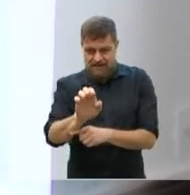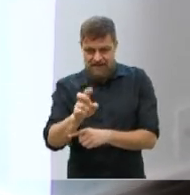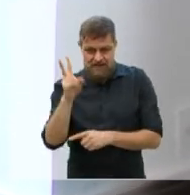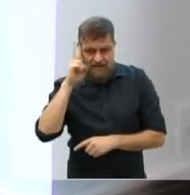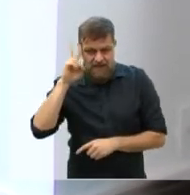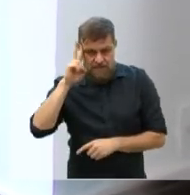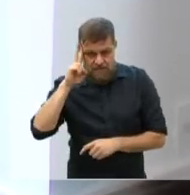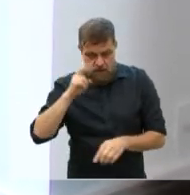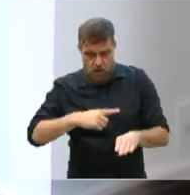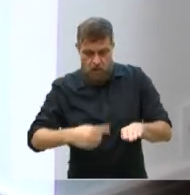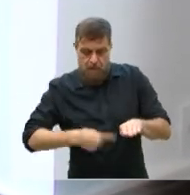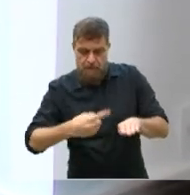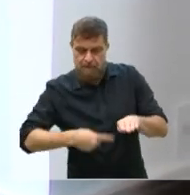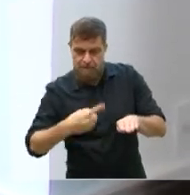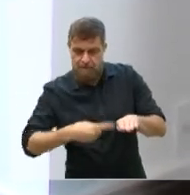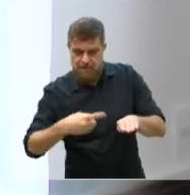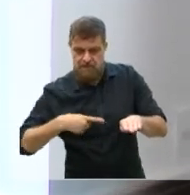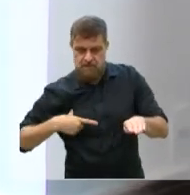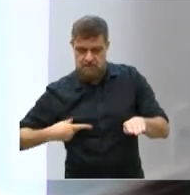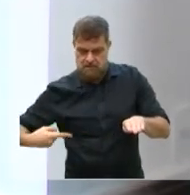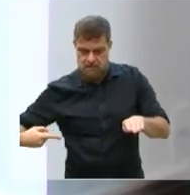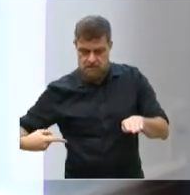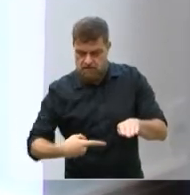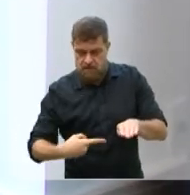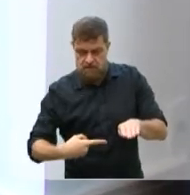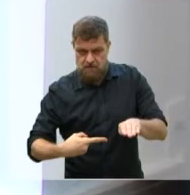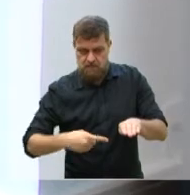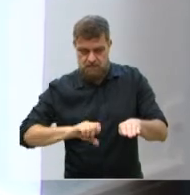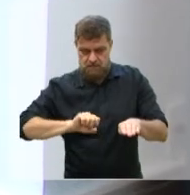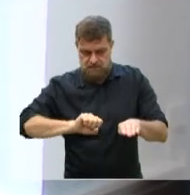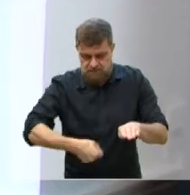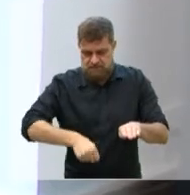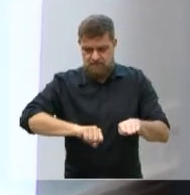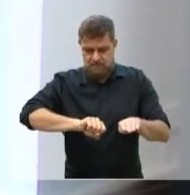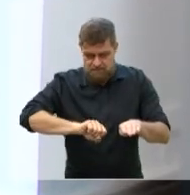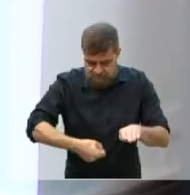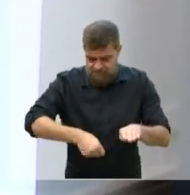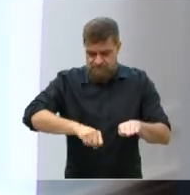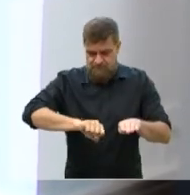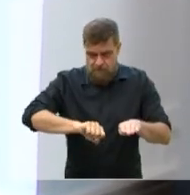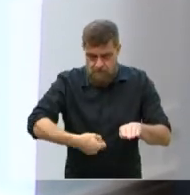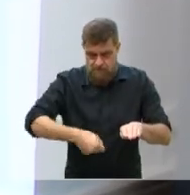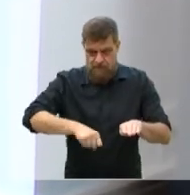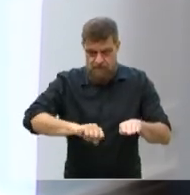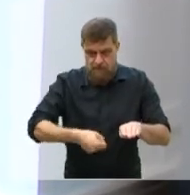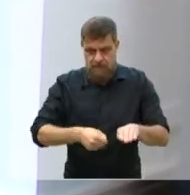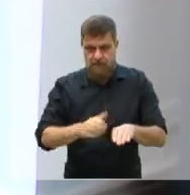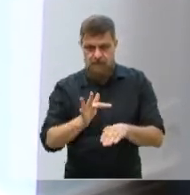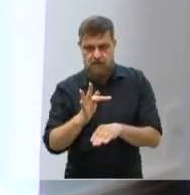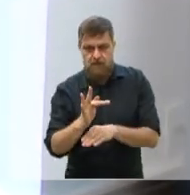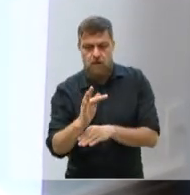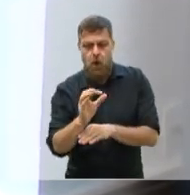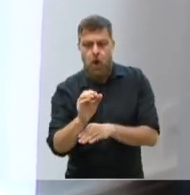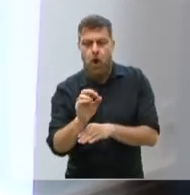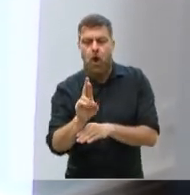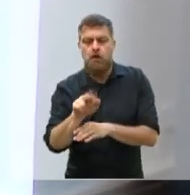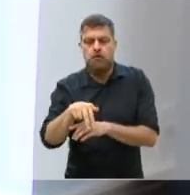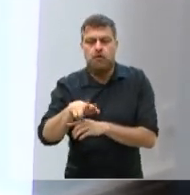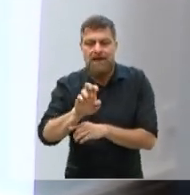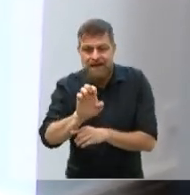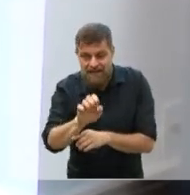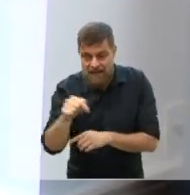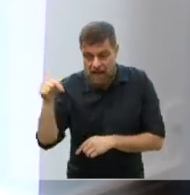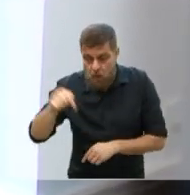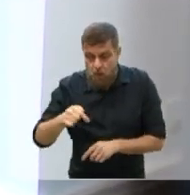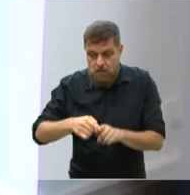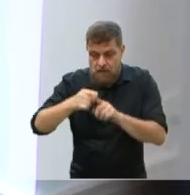um carro. Eu coloco a chave na roda do carro e faço força. Isso é fazer torque. O que acontece quando a bailarina está